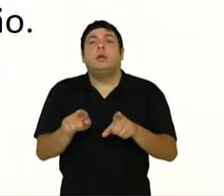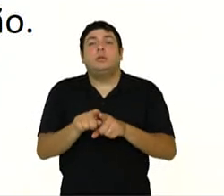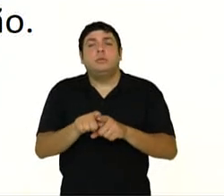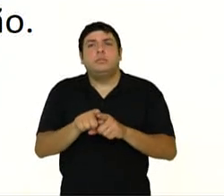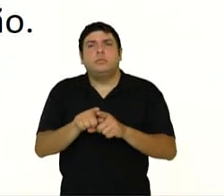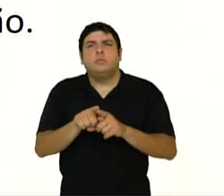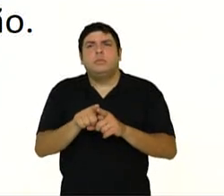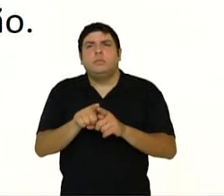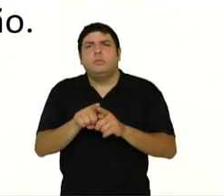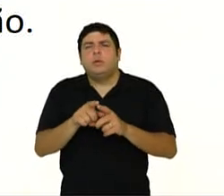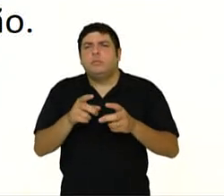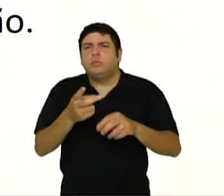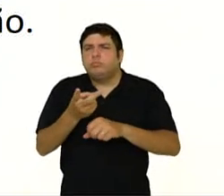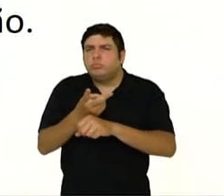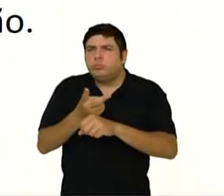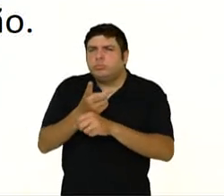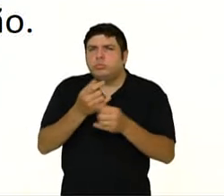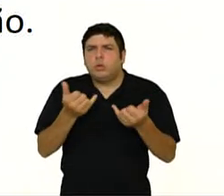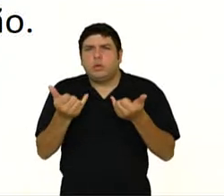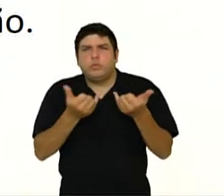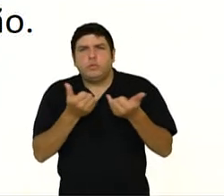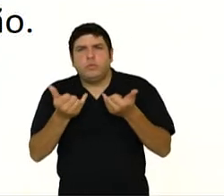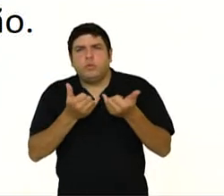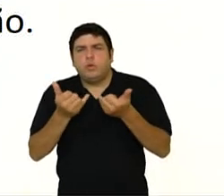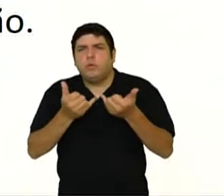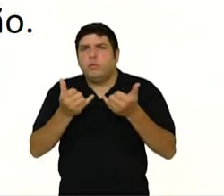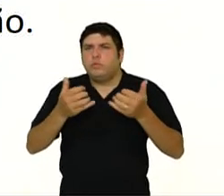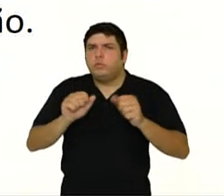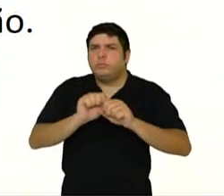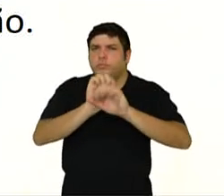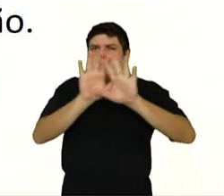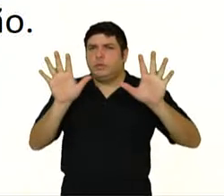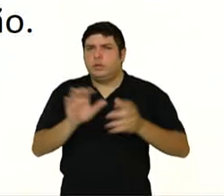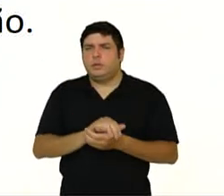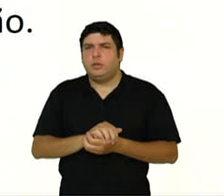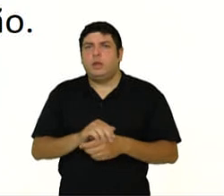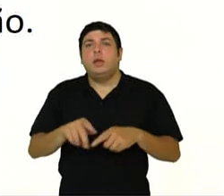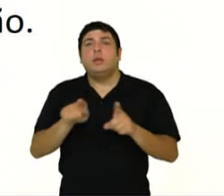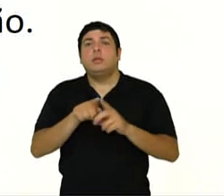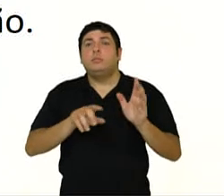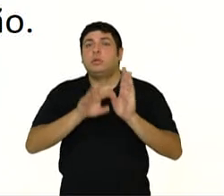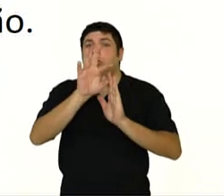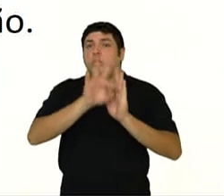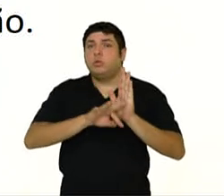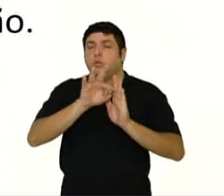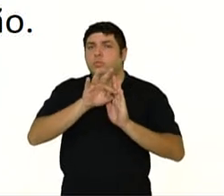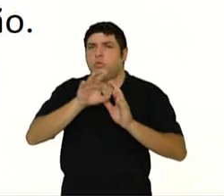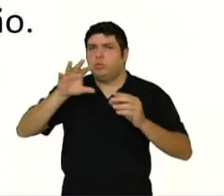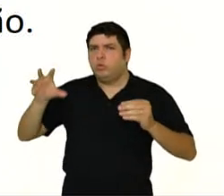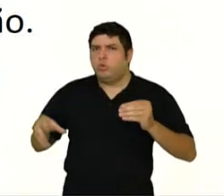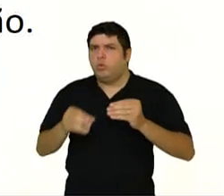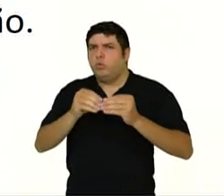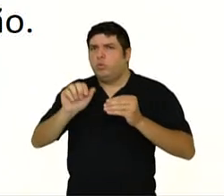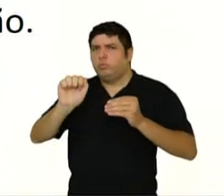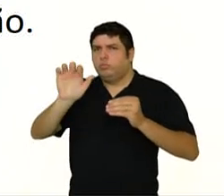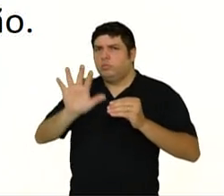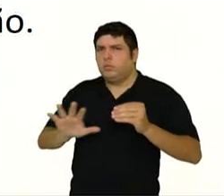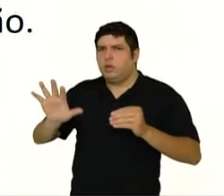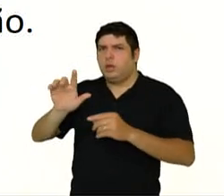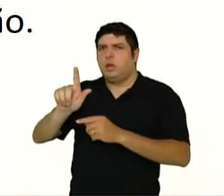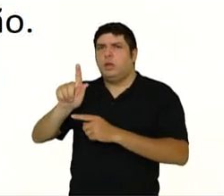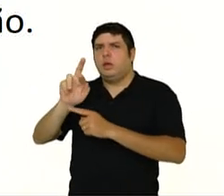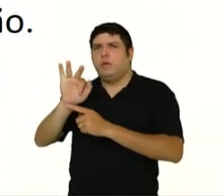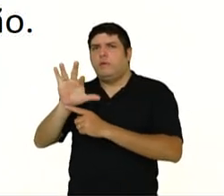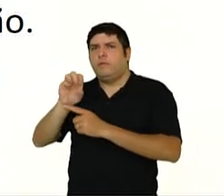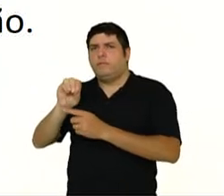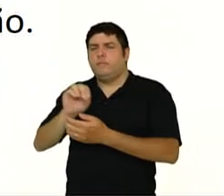localizar informações explícitas em um texto, vamos interpretar texto com auxílio de material gráfico diverso, nós